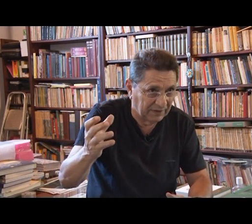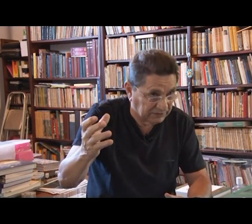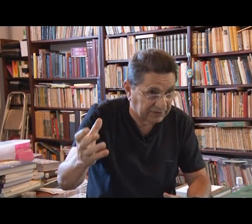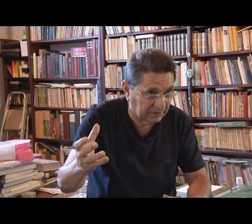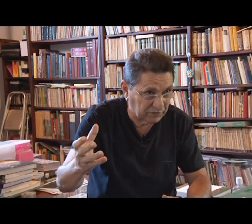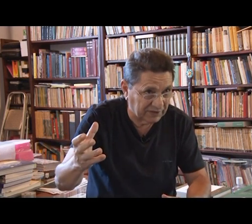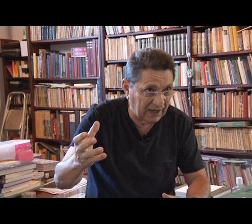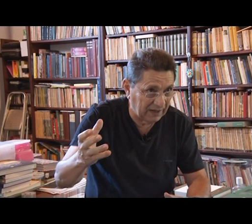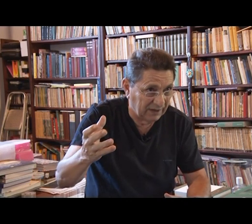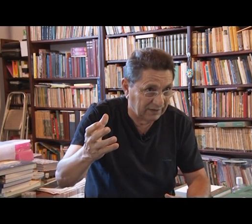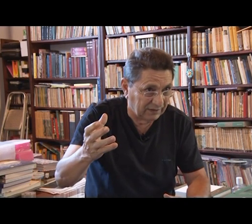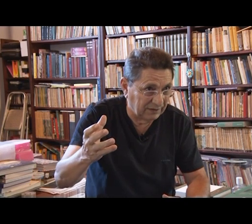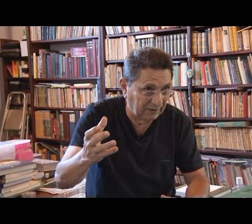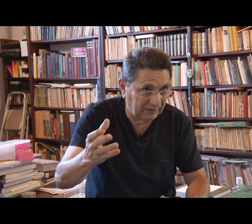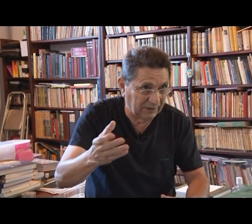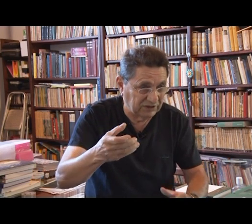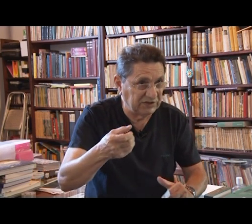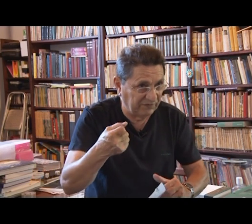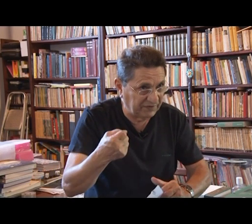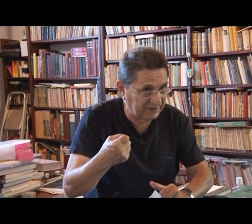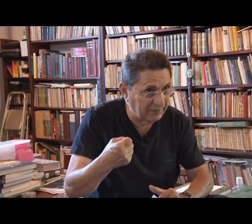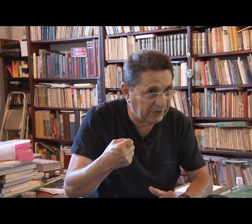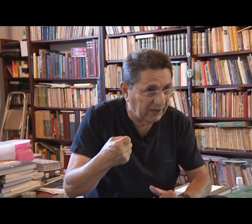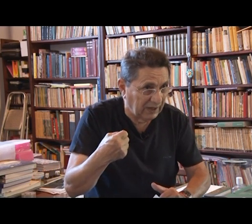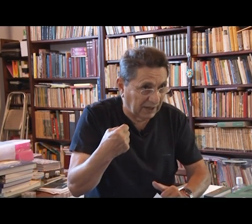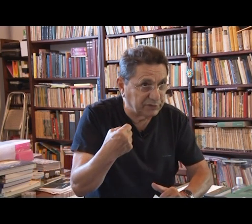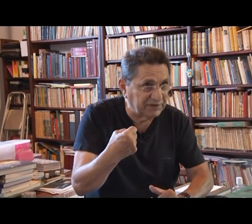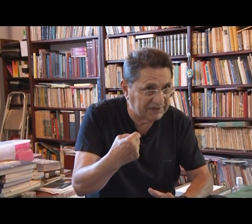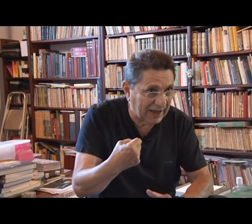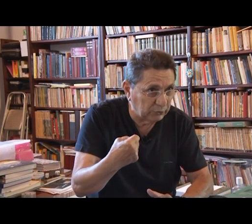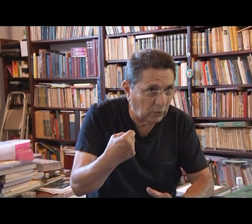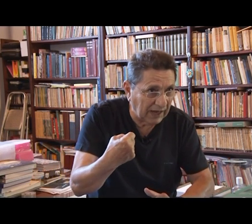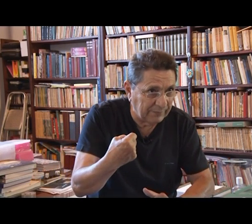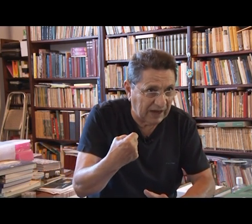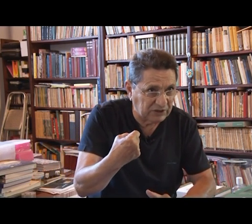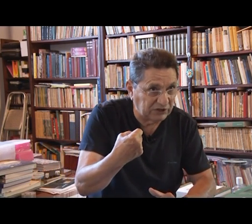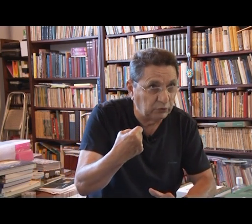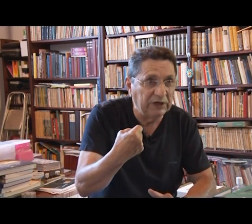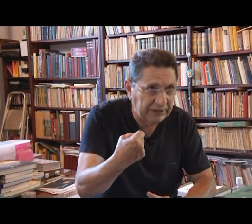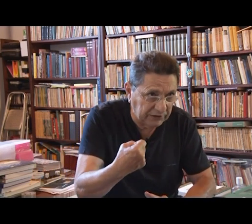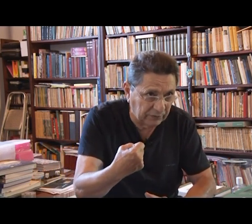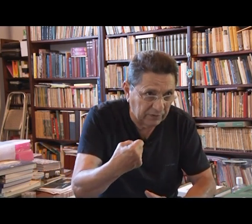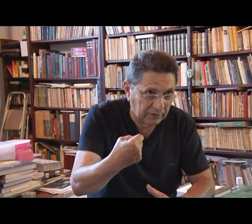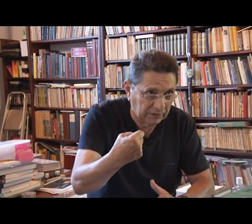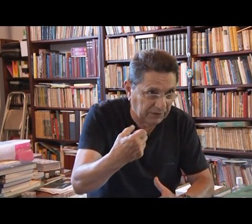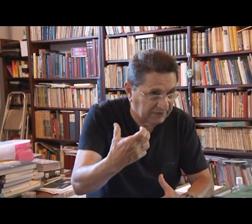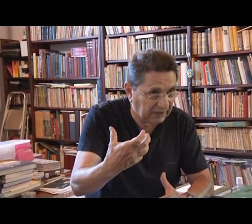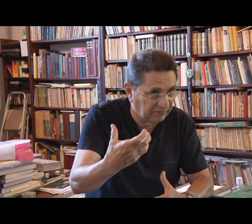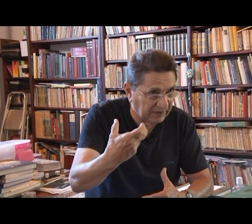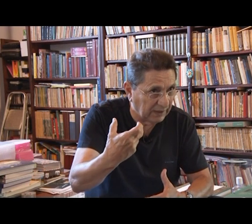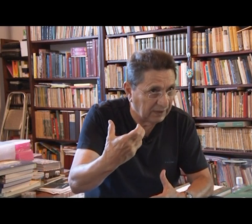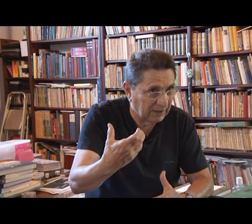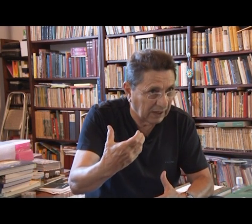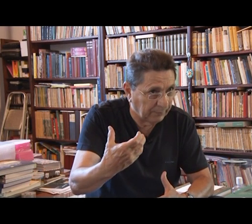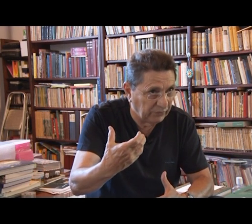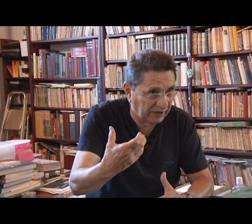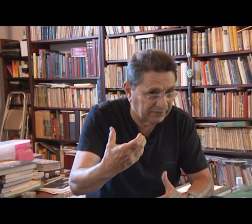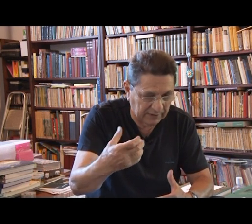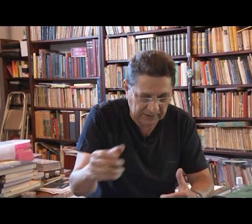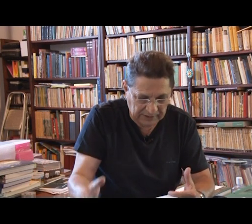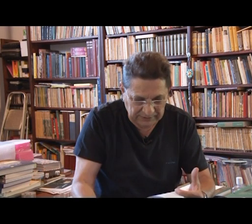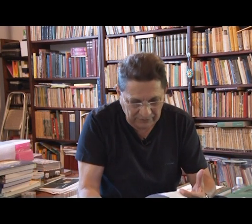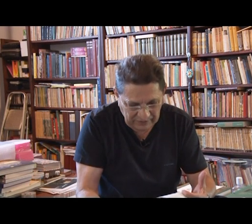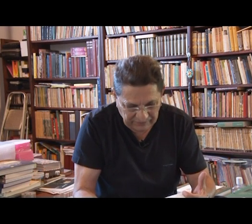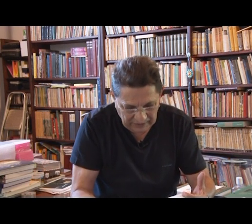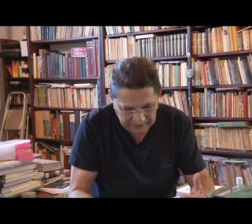existem de São José, né, a gente vê sempre associado à imagem do lírio, que significa a